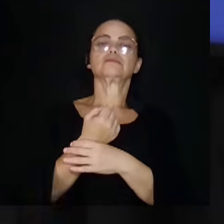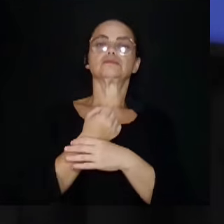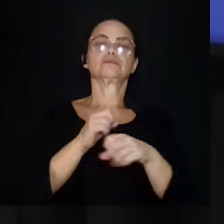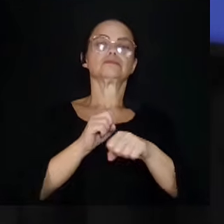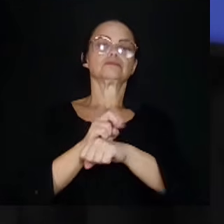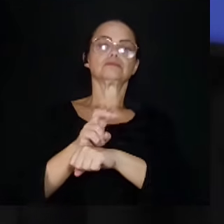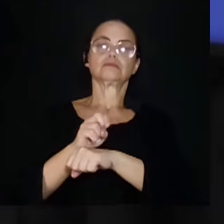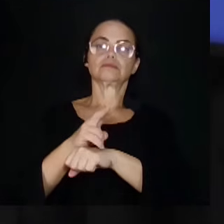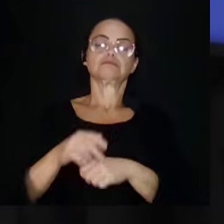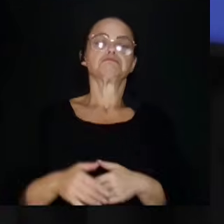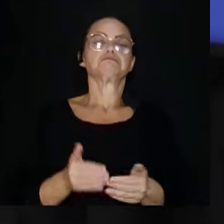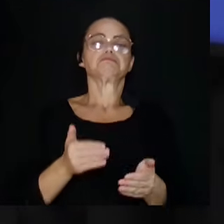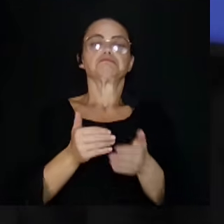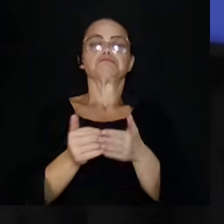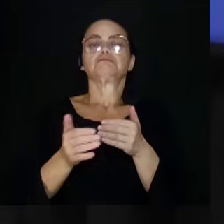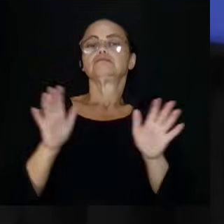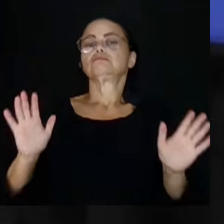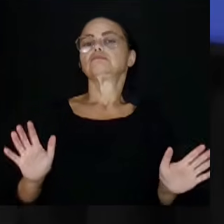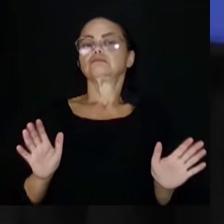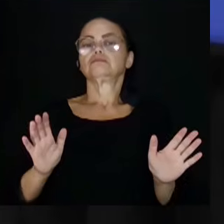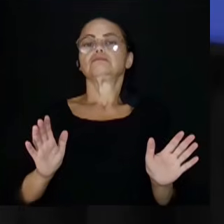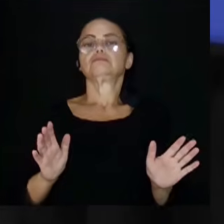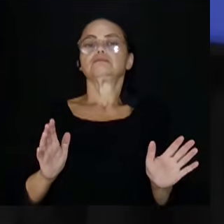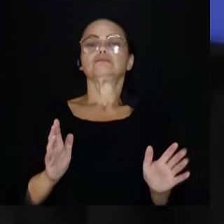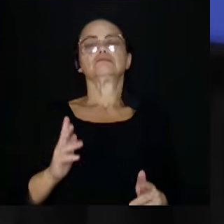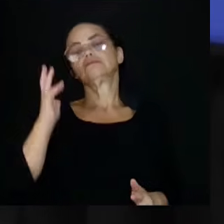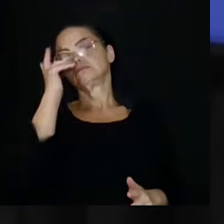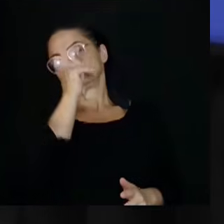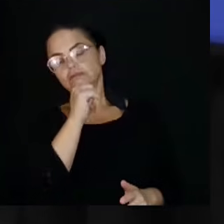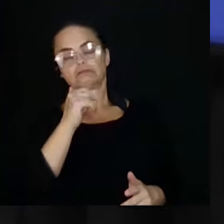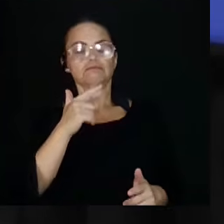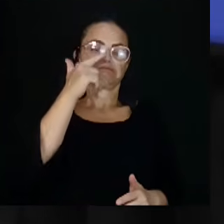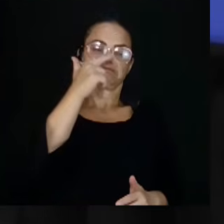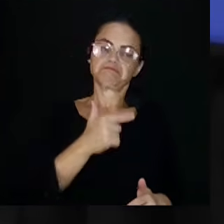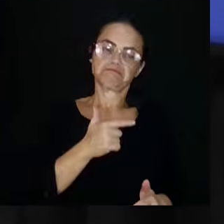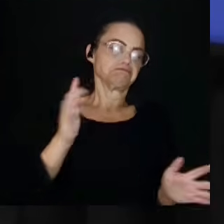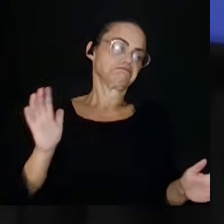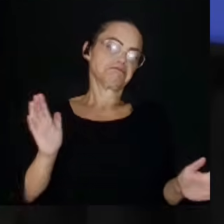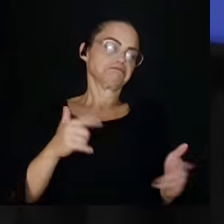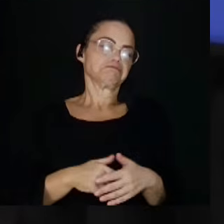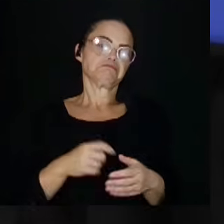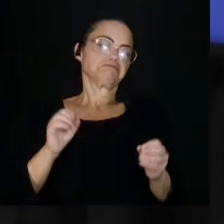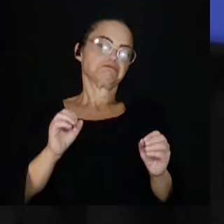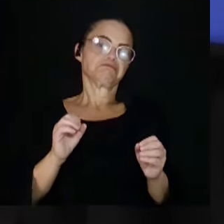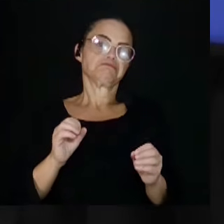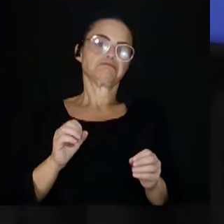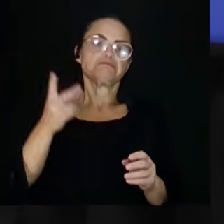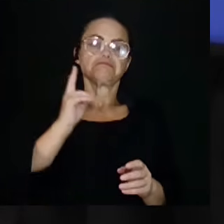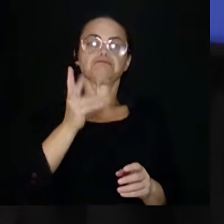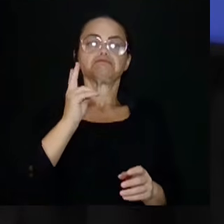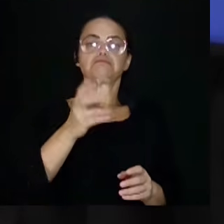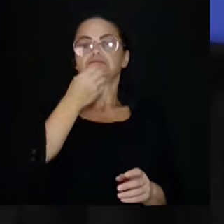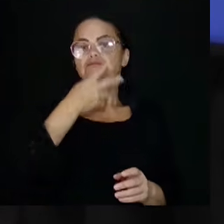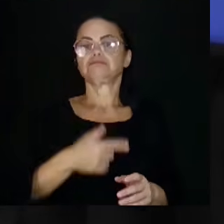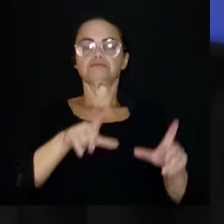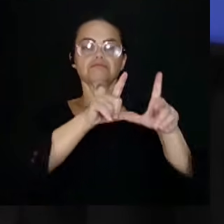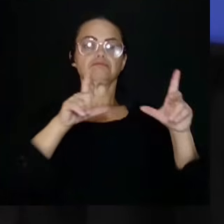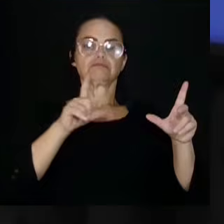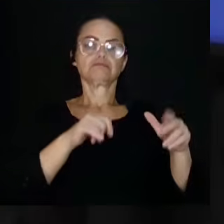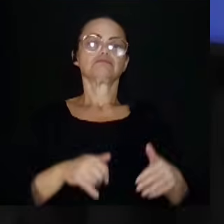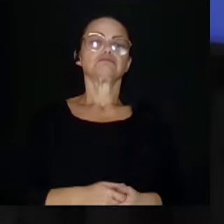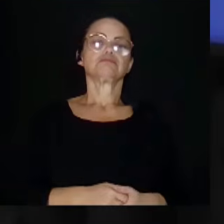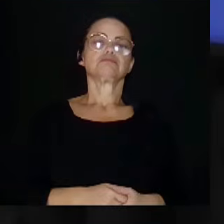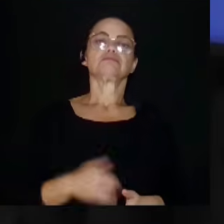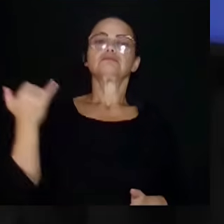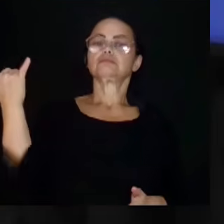independentemente da sua aparência, independentemente da sua origem. É sempre bom destacar, né, a importância que